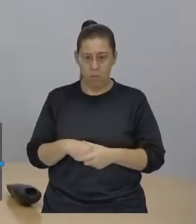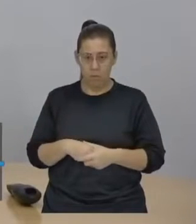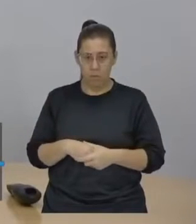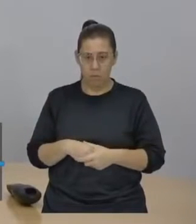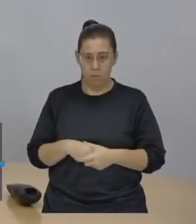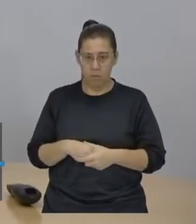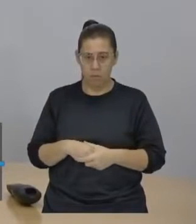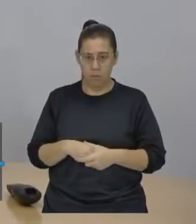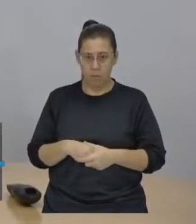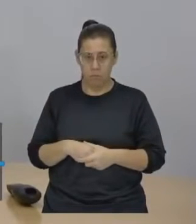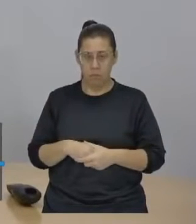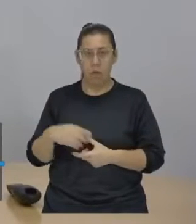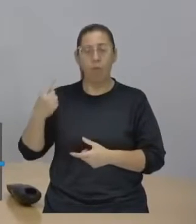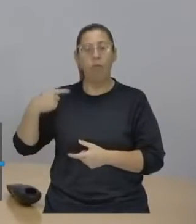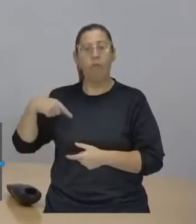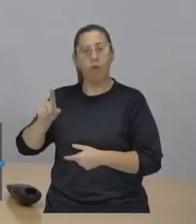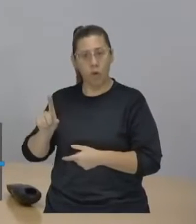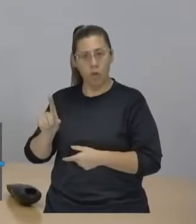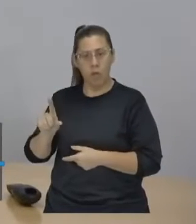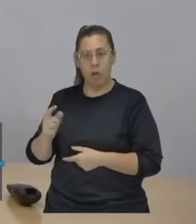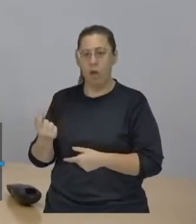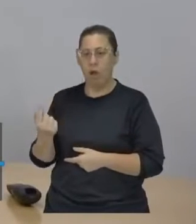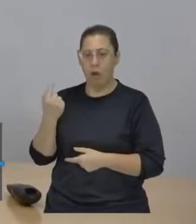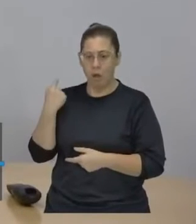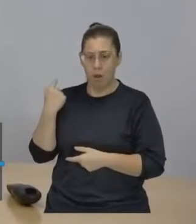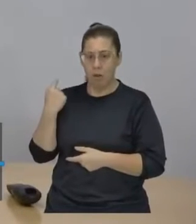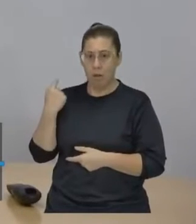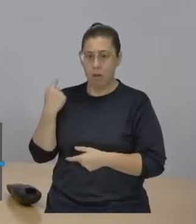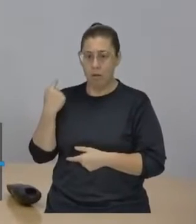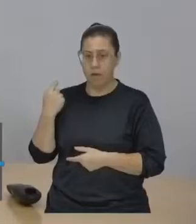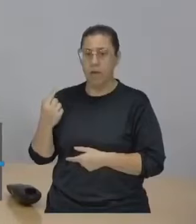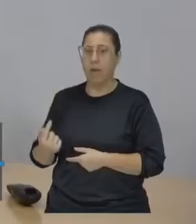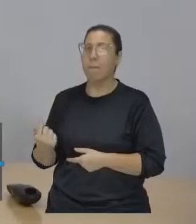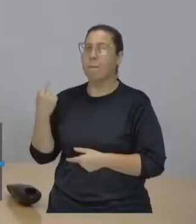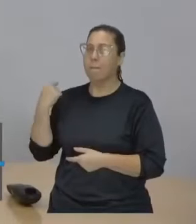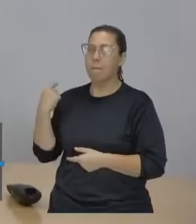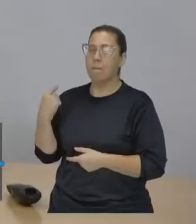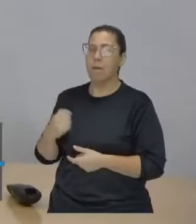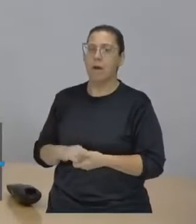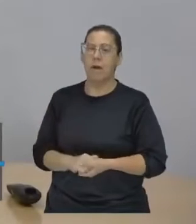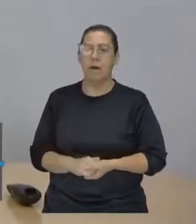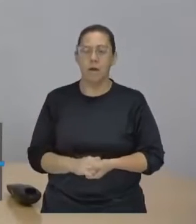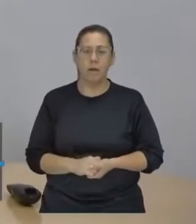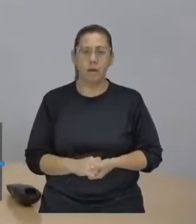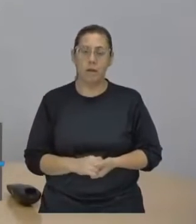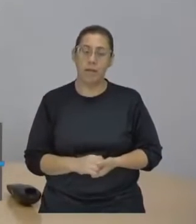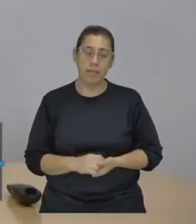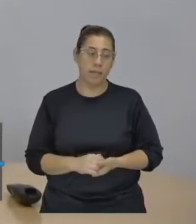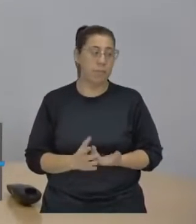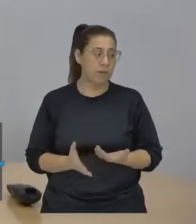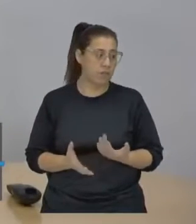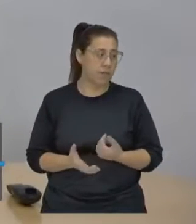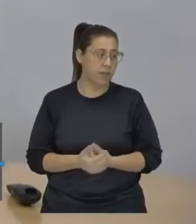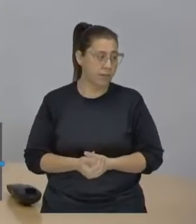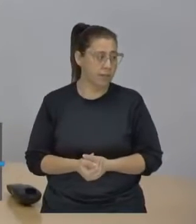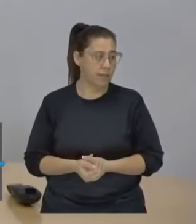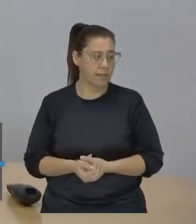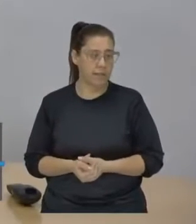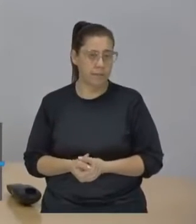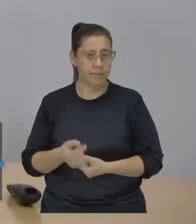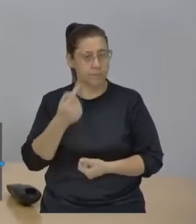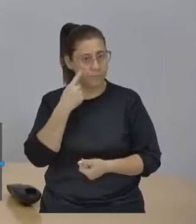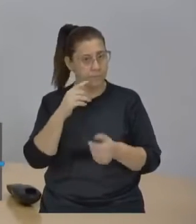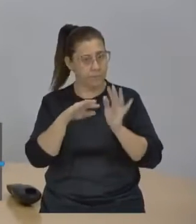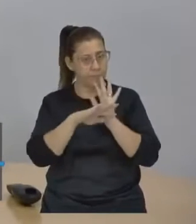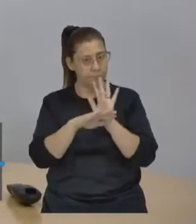eu parti. Antigamente eu partia. Façam aí o teste, né? Se vai ajudar um pouquinho.